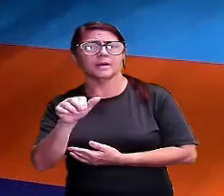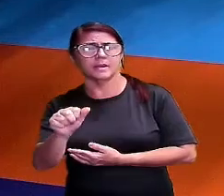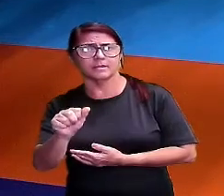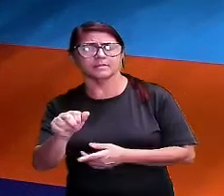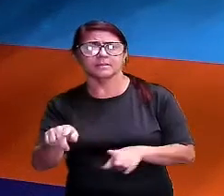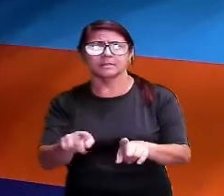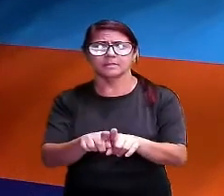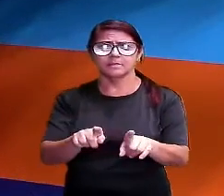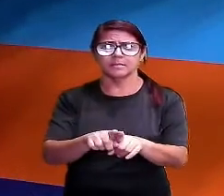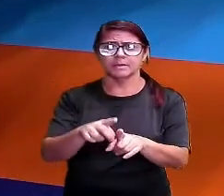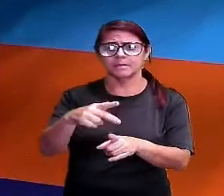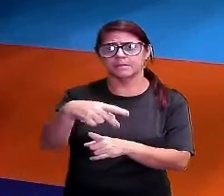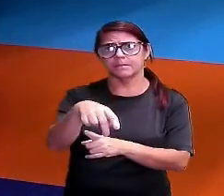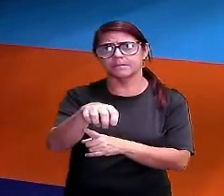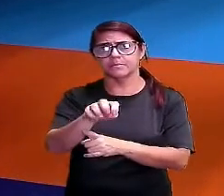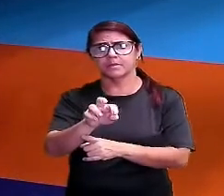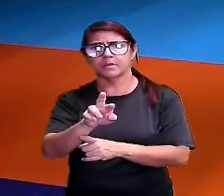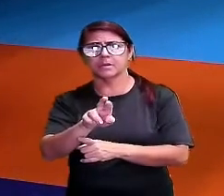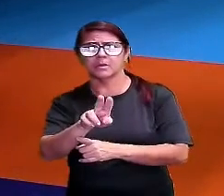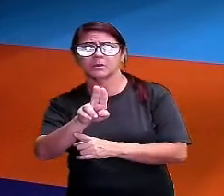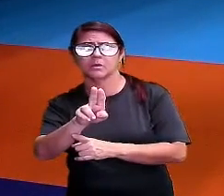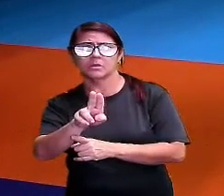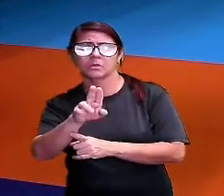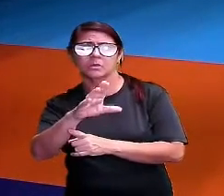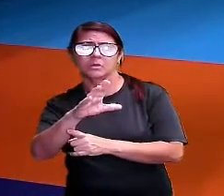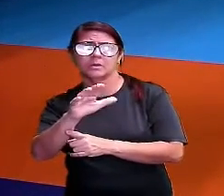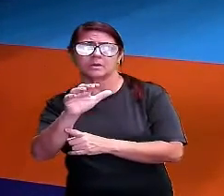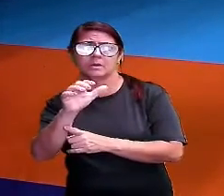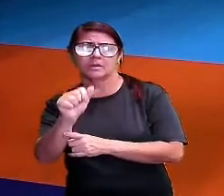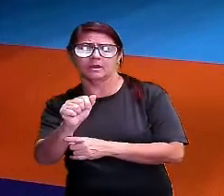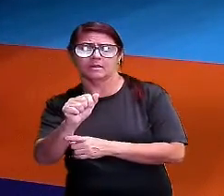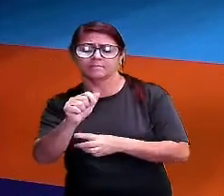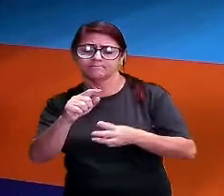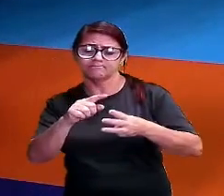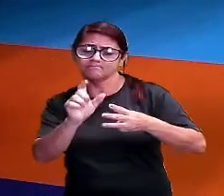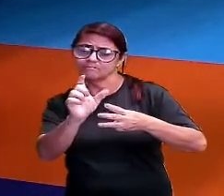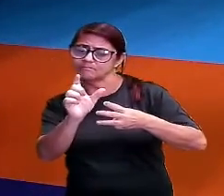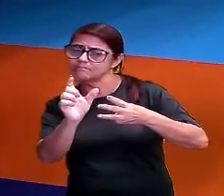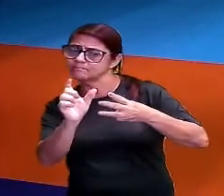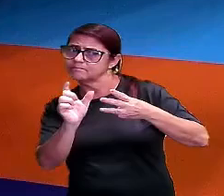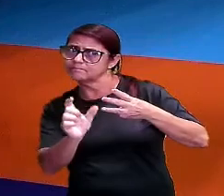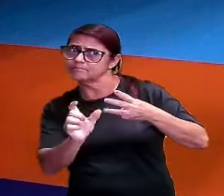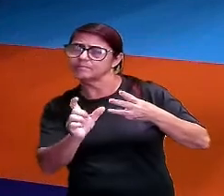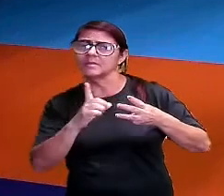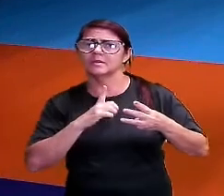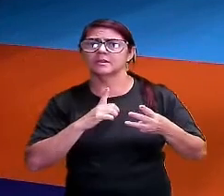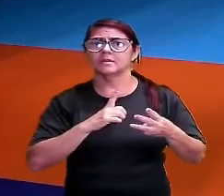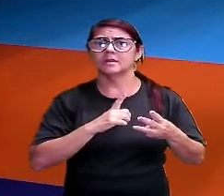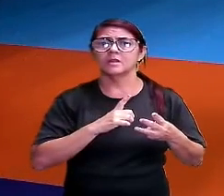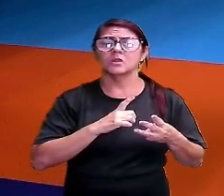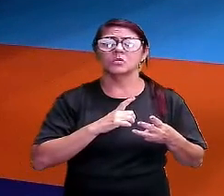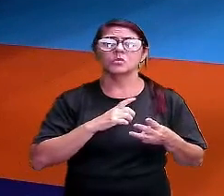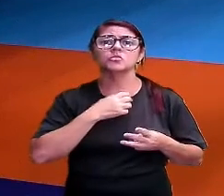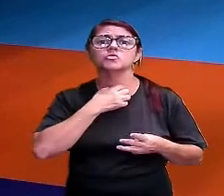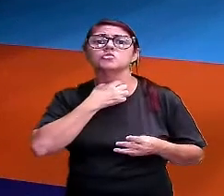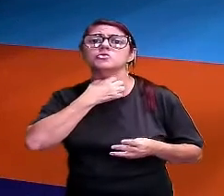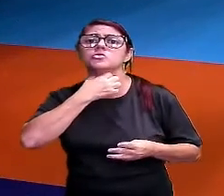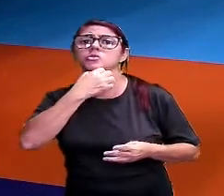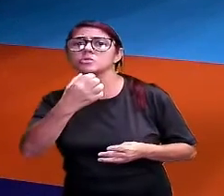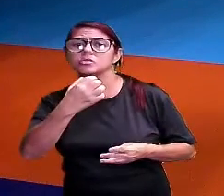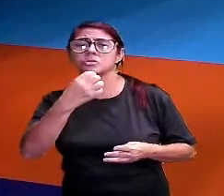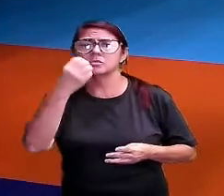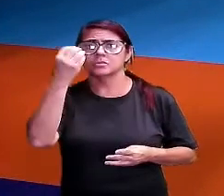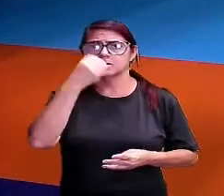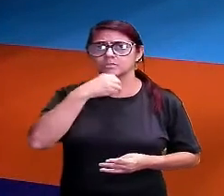peruca. Então, esses três exemplos aqui são do R com som fraco.